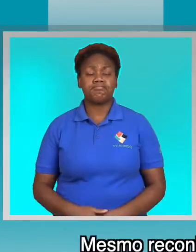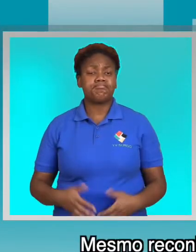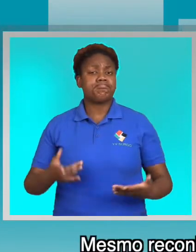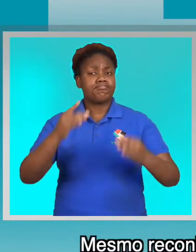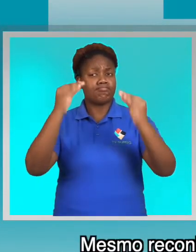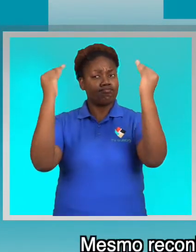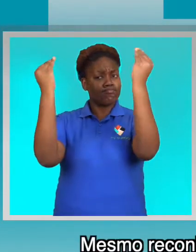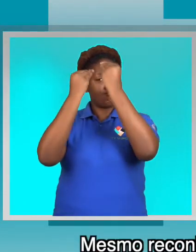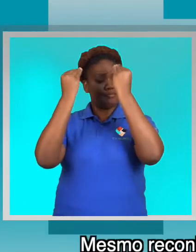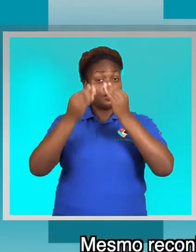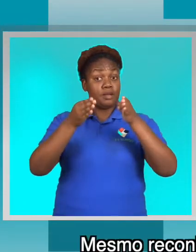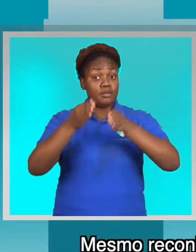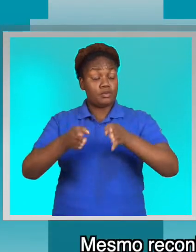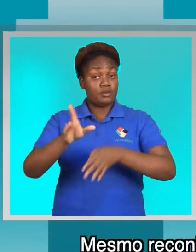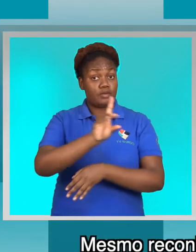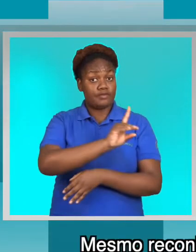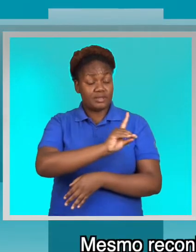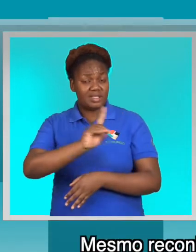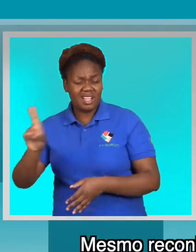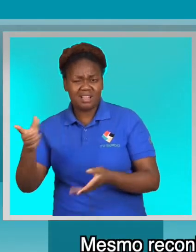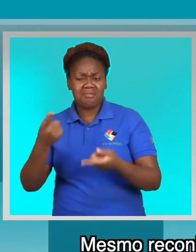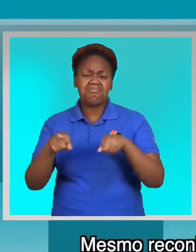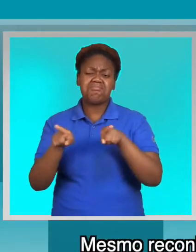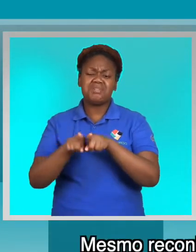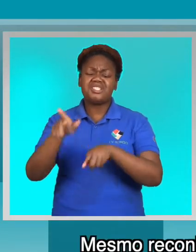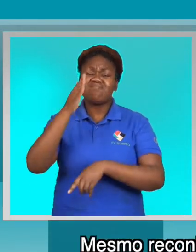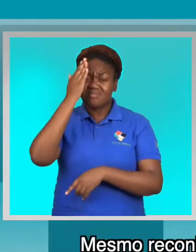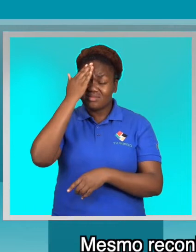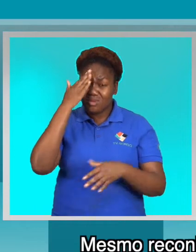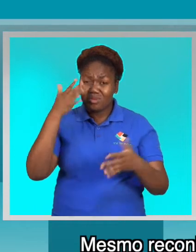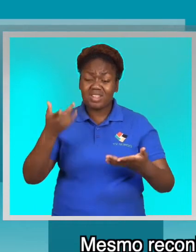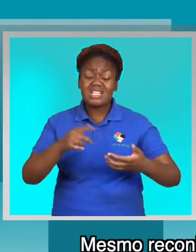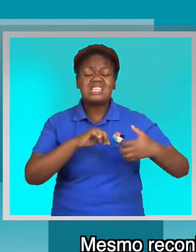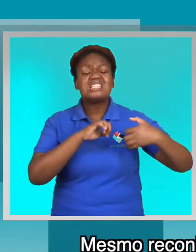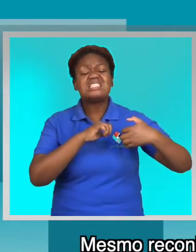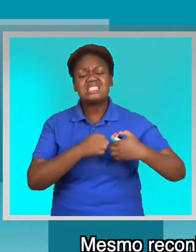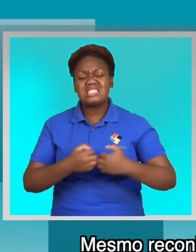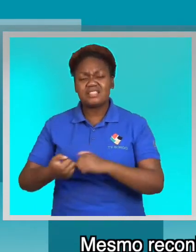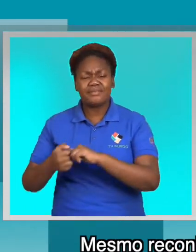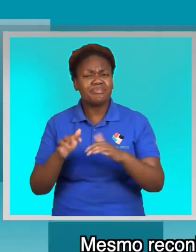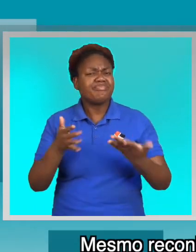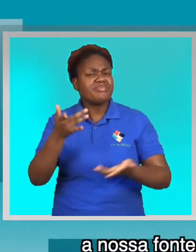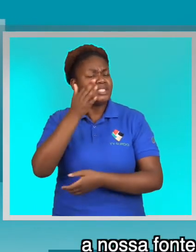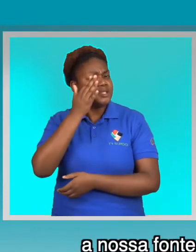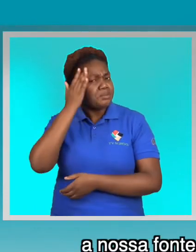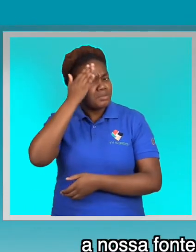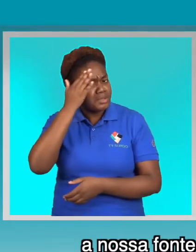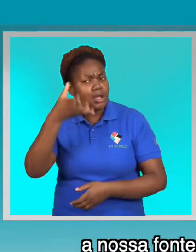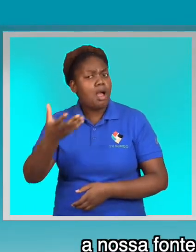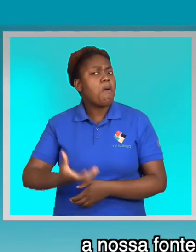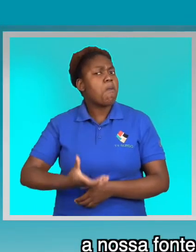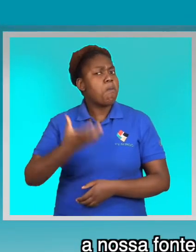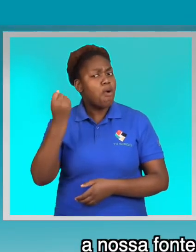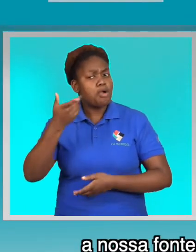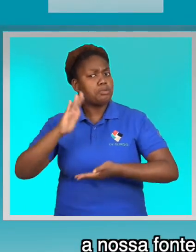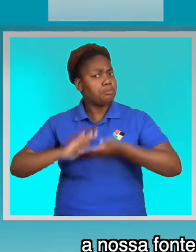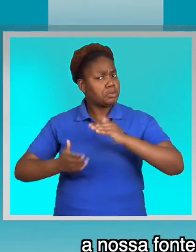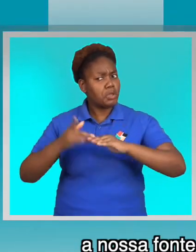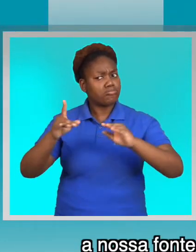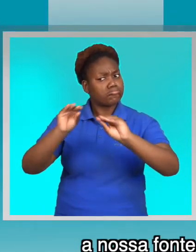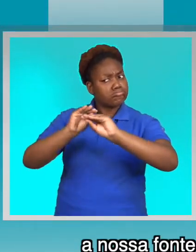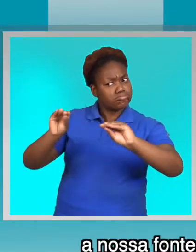Mesmo reconhecendo os desafios impostos na formação de pessoas com deficiência, a nossa fonte considera